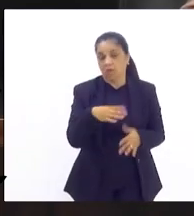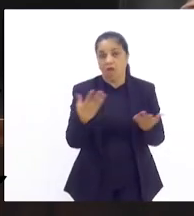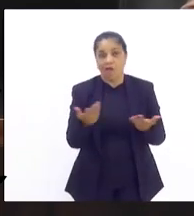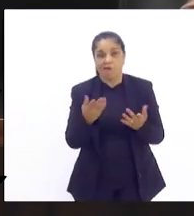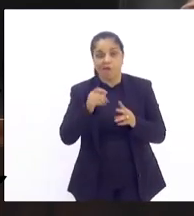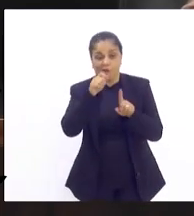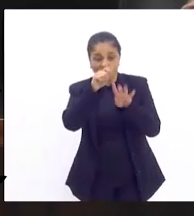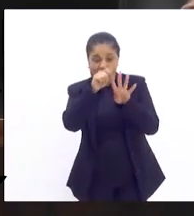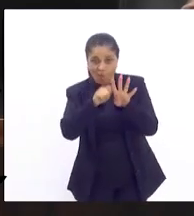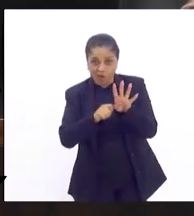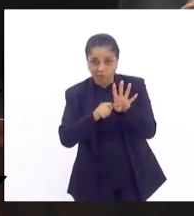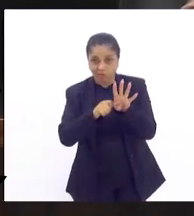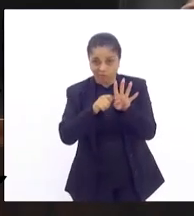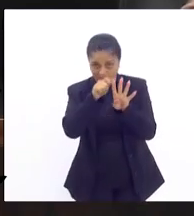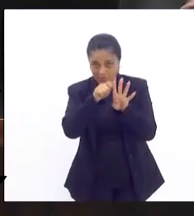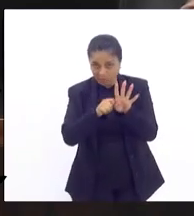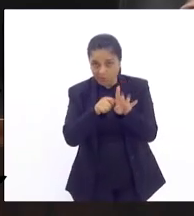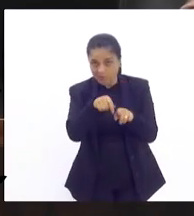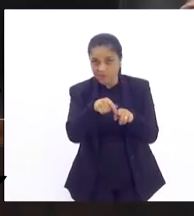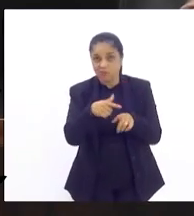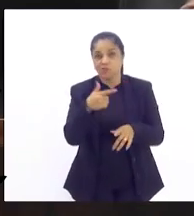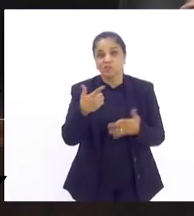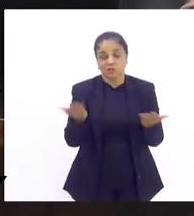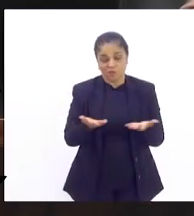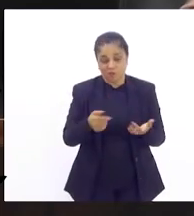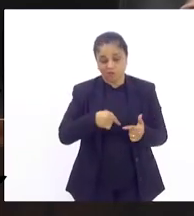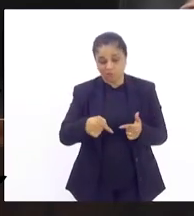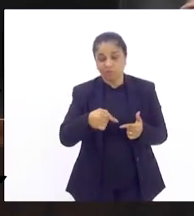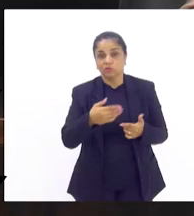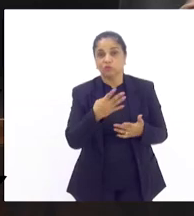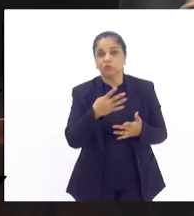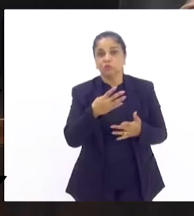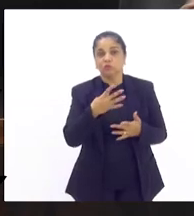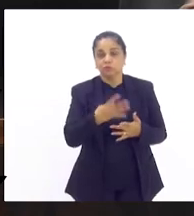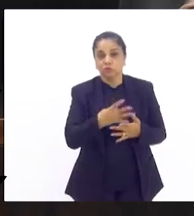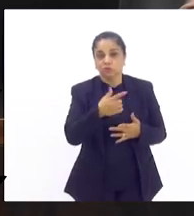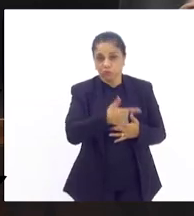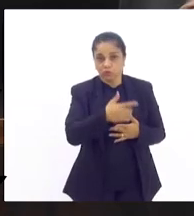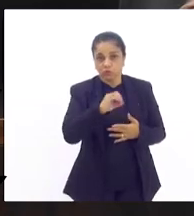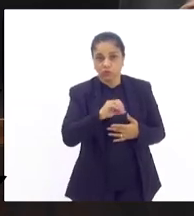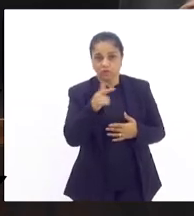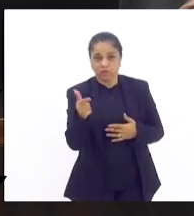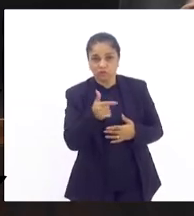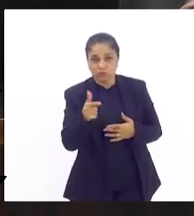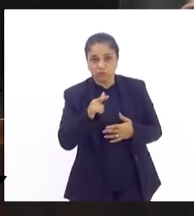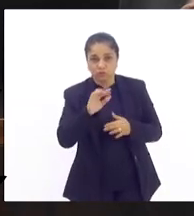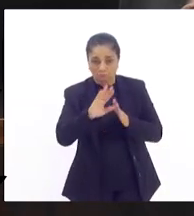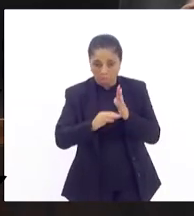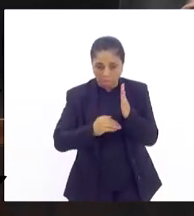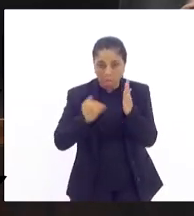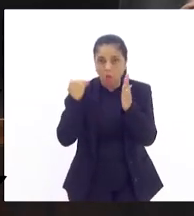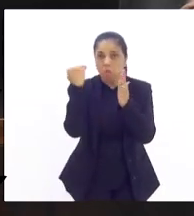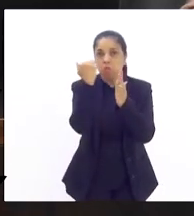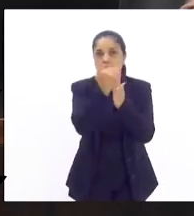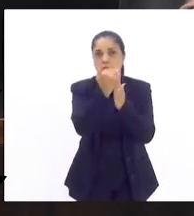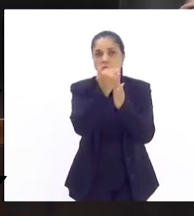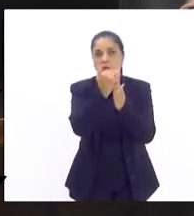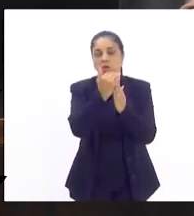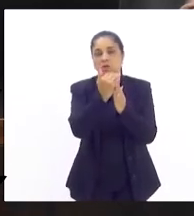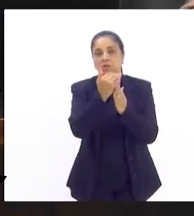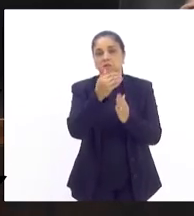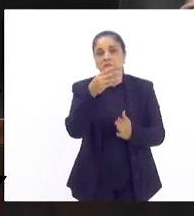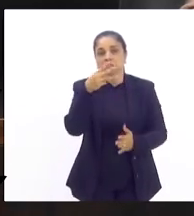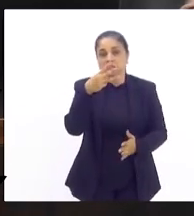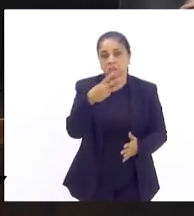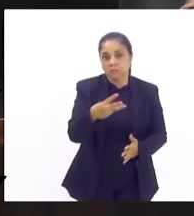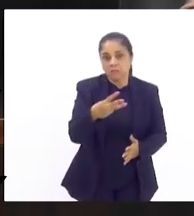de 2022, esse valor médio saltou para R$ 397,00, ou seja, um aumento